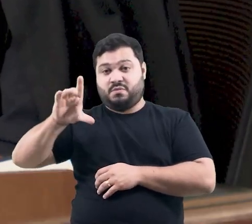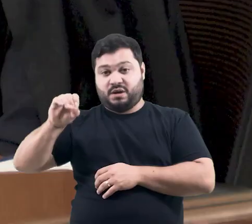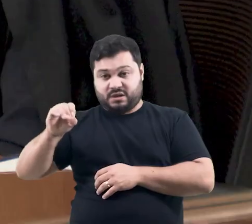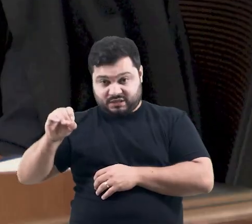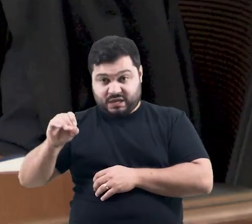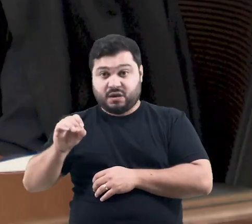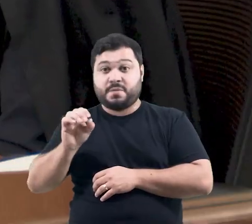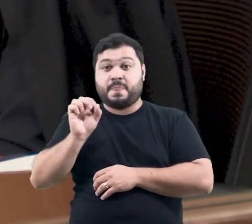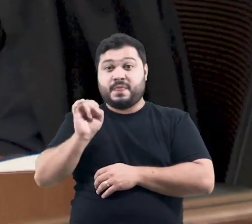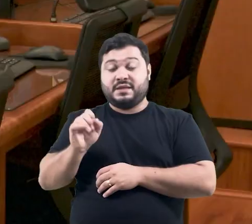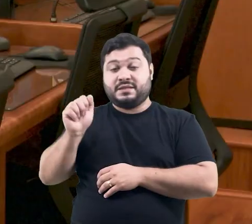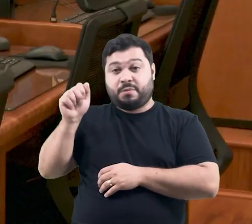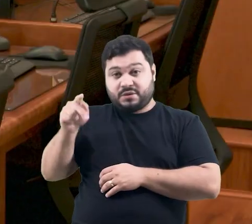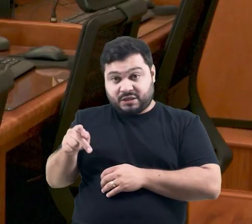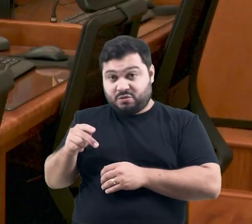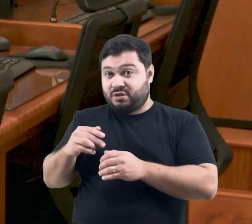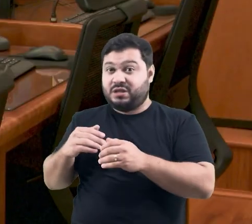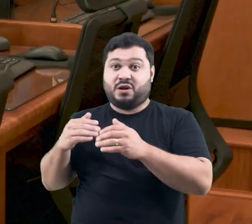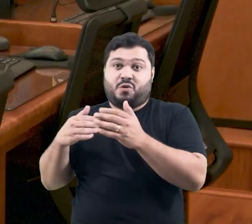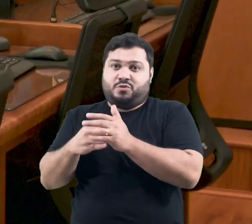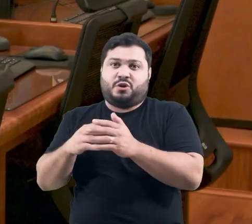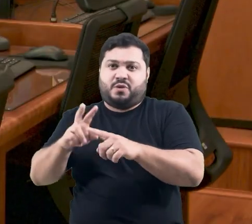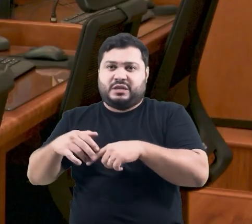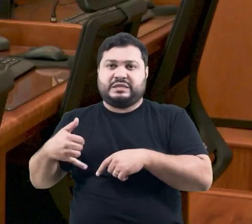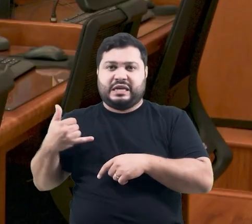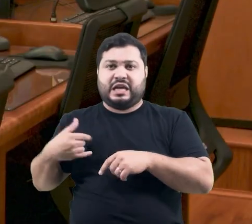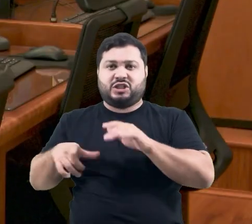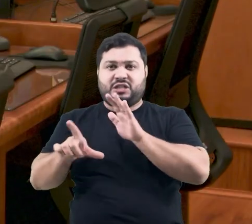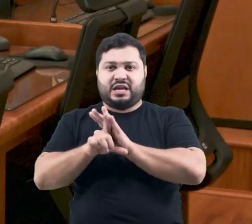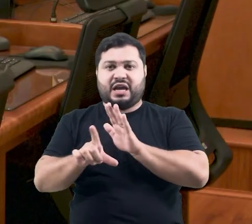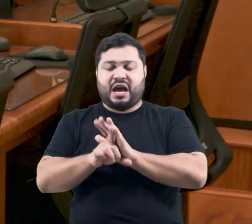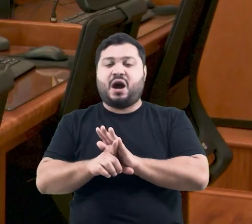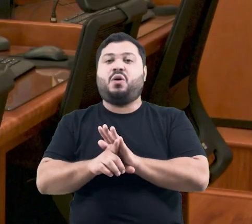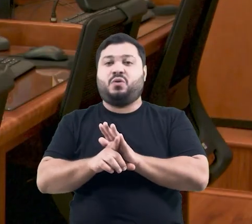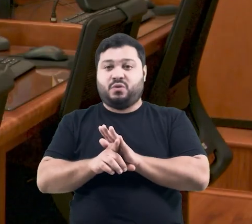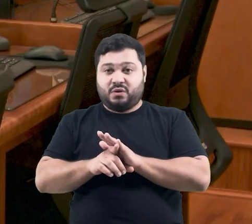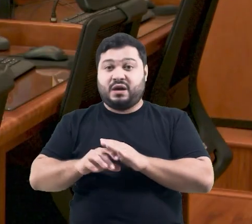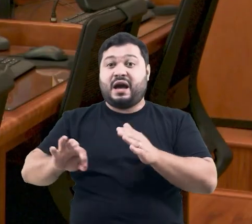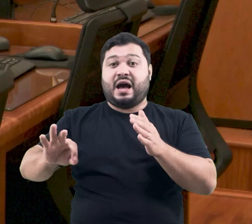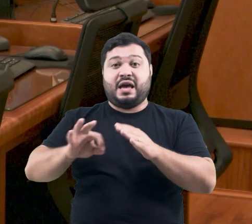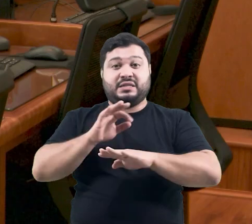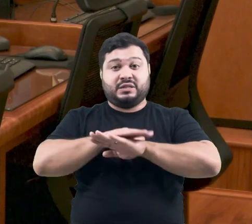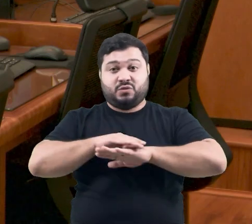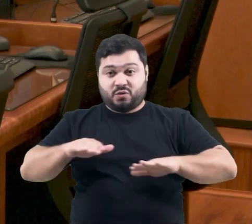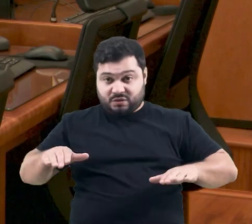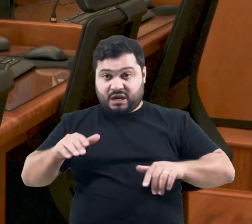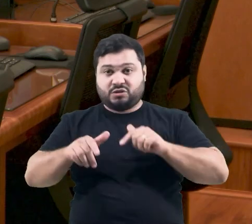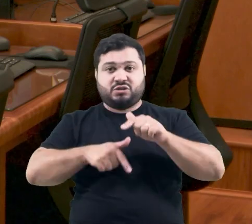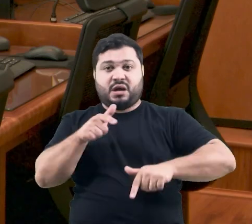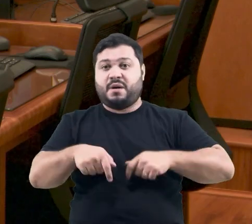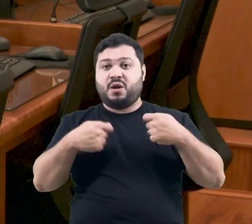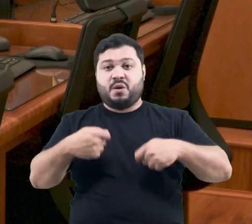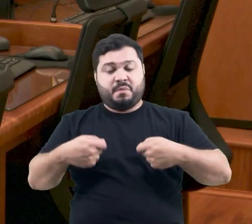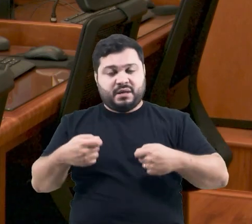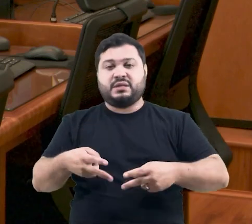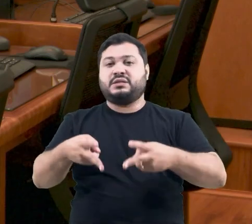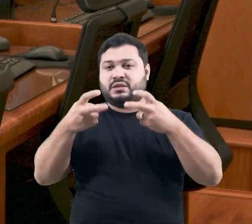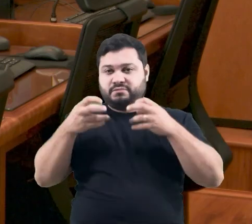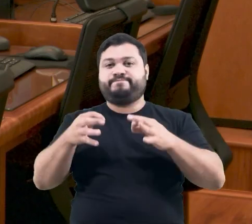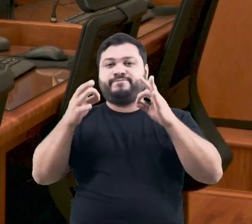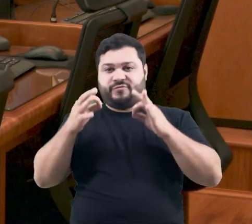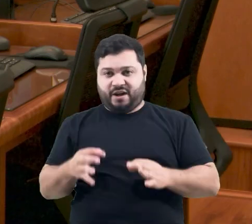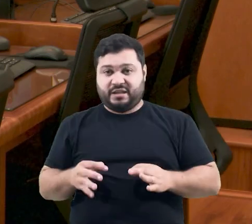Marcelo Albernaz, se a aposentadoria compulsória se deu em razão da idade legal atingida, a rescisão do contrato de trabalho deve